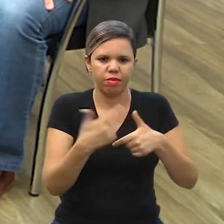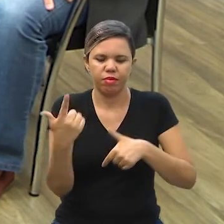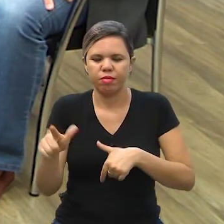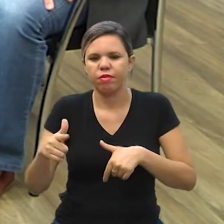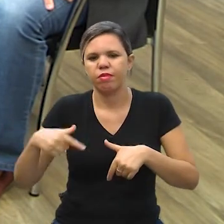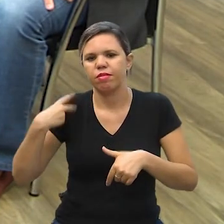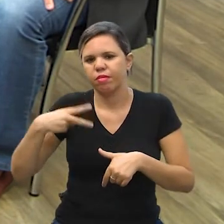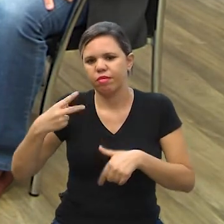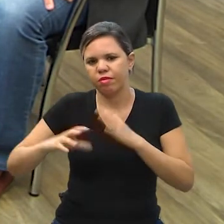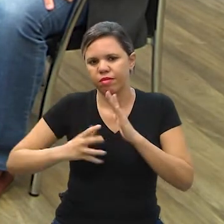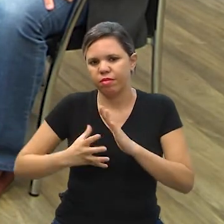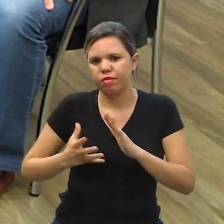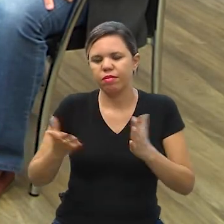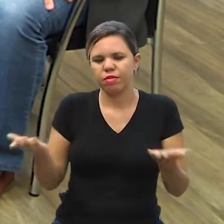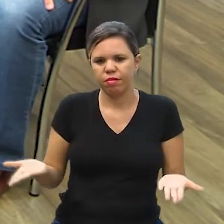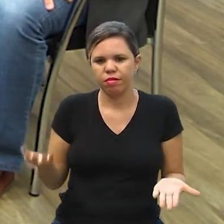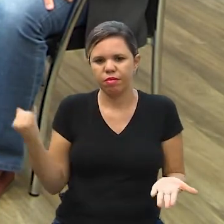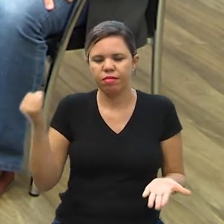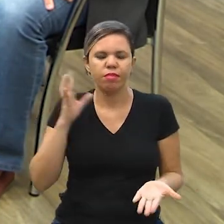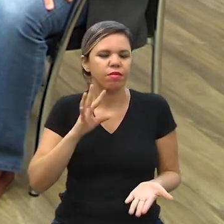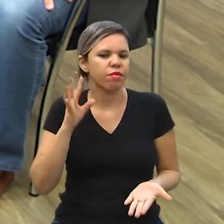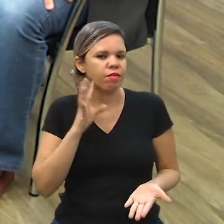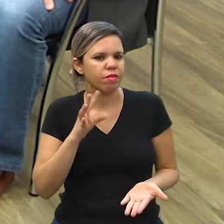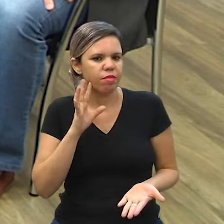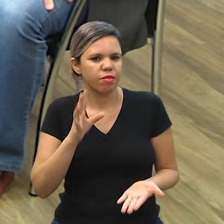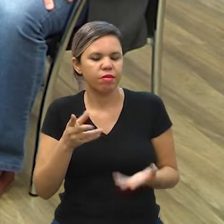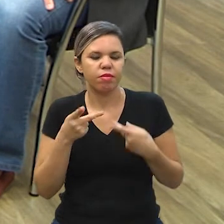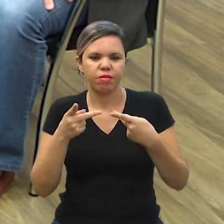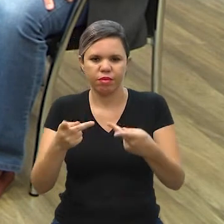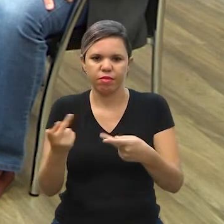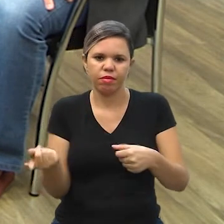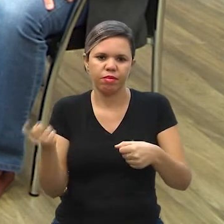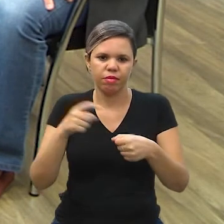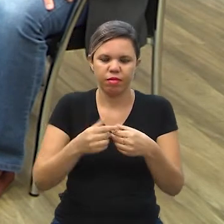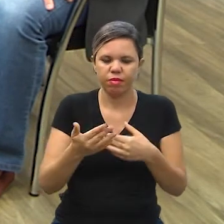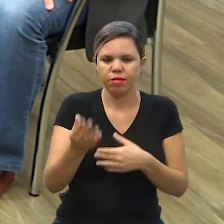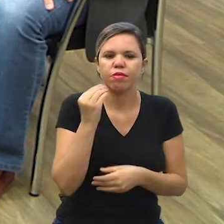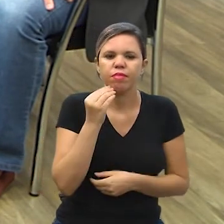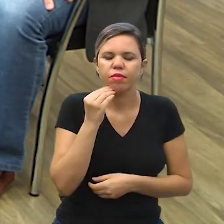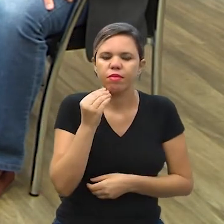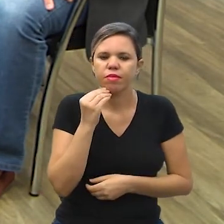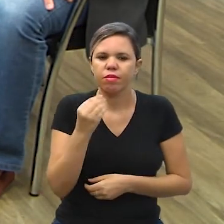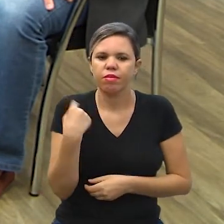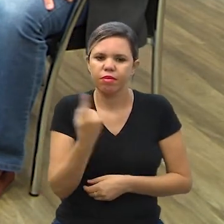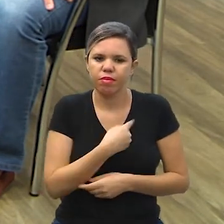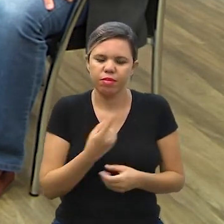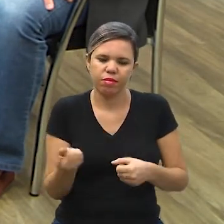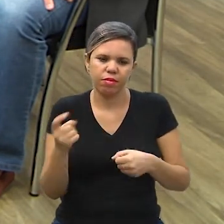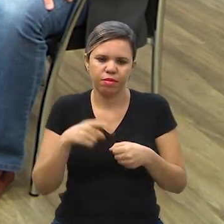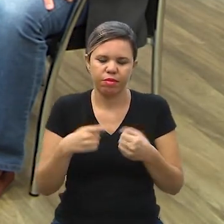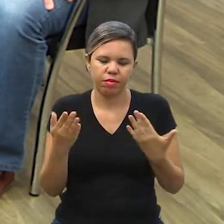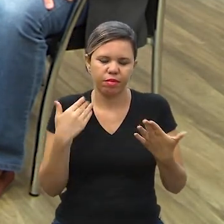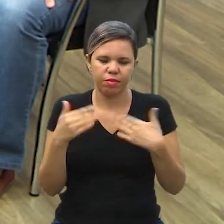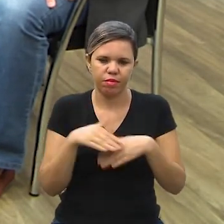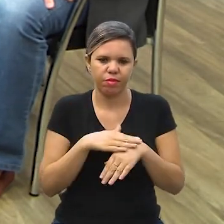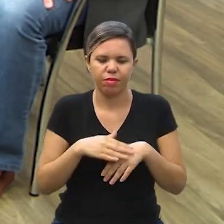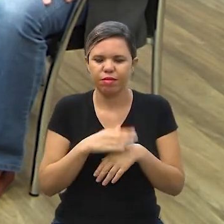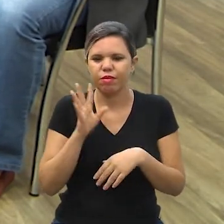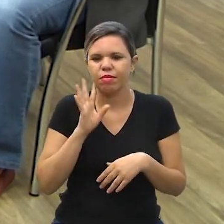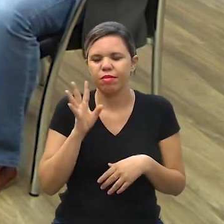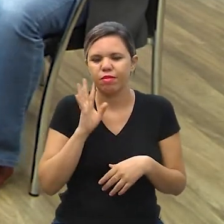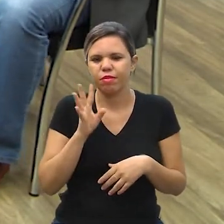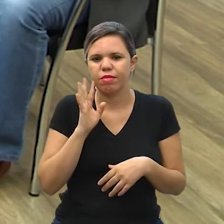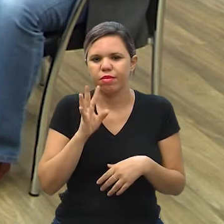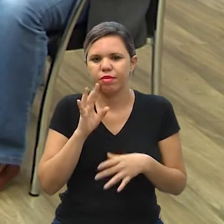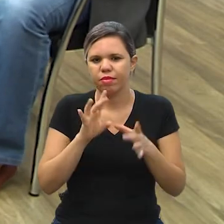nos outros mandatos então esse outro lado é muito bacana que já ficou o vídeo aqui para uma próxima oportunidade para a gente poder voltar a conversar